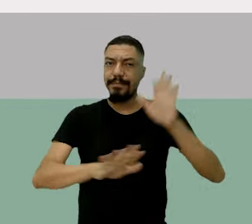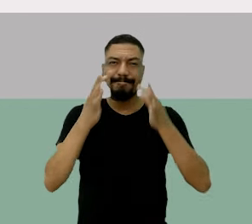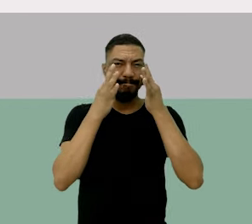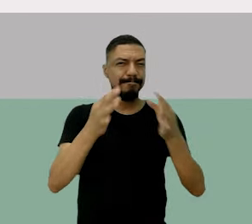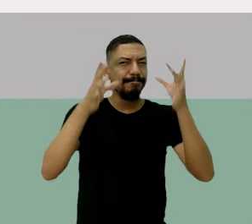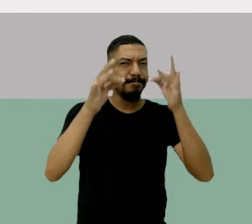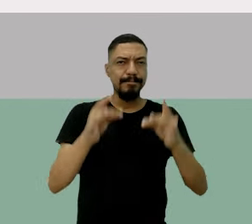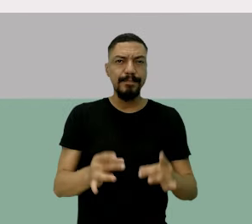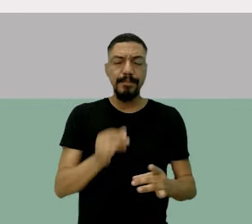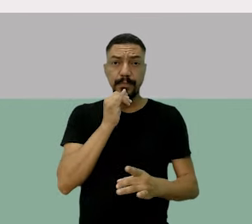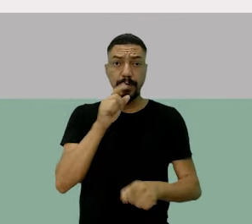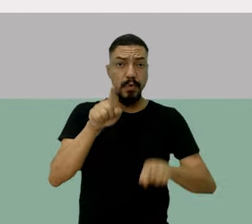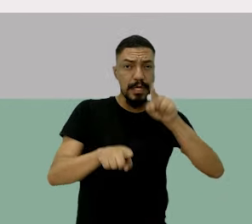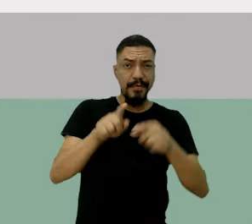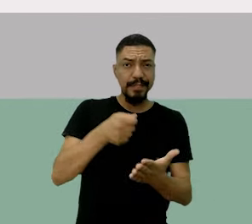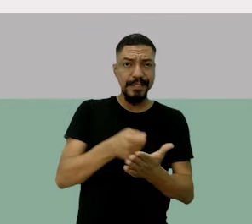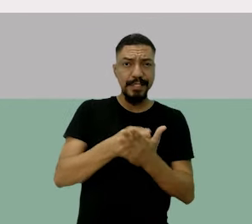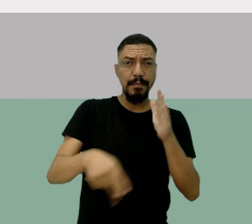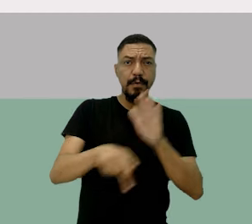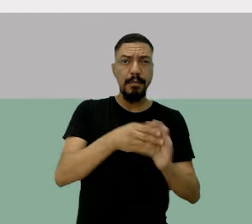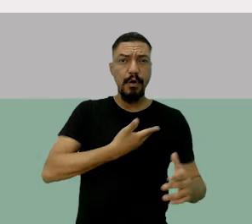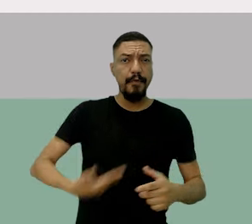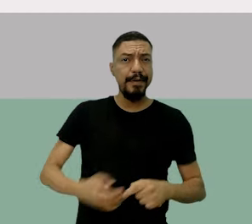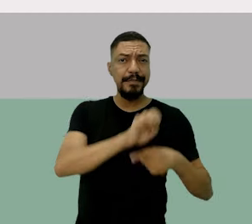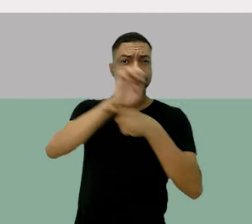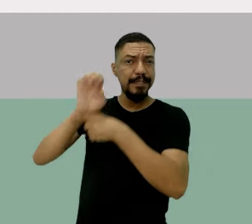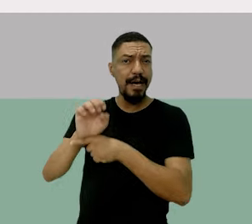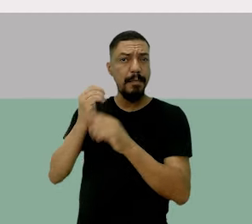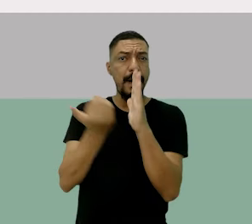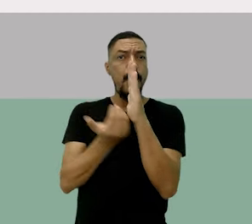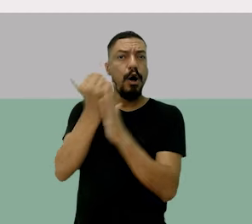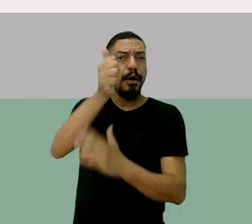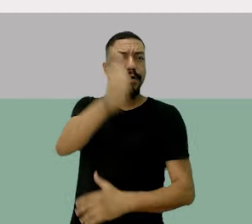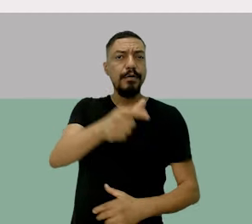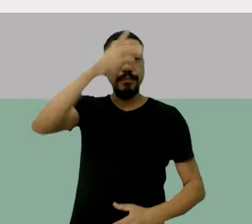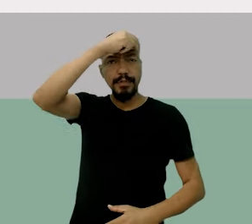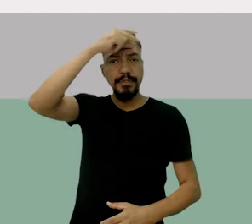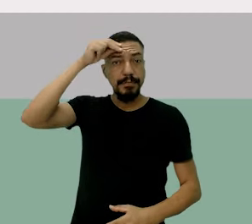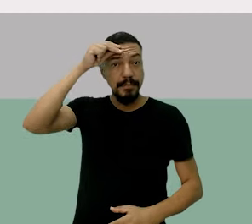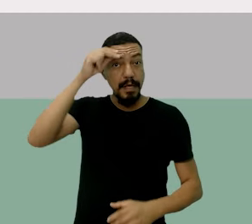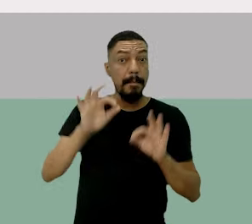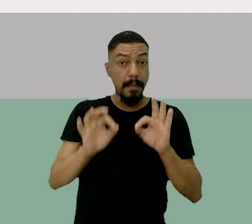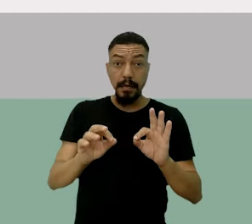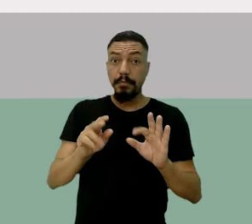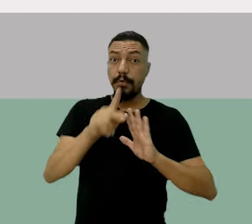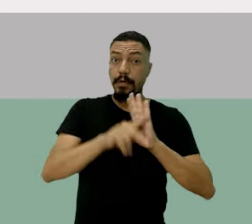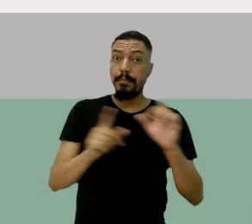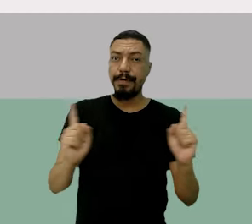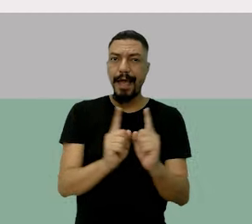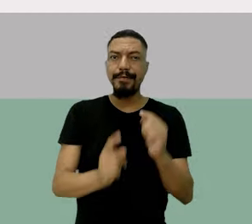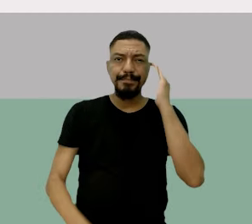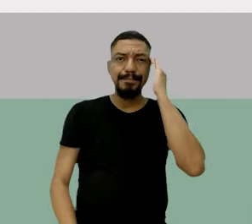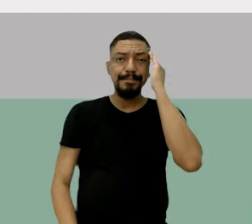atento a isso, né? Por exemplo, o nível de exigência do Estado é um pouco maior que o dos municípios, menos para mesmo para projetos